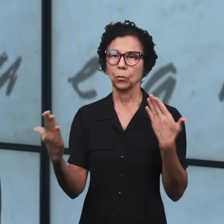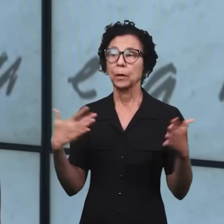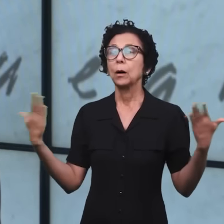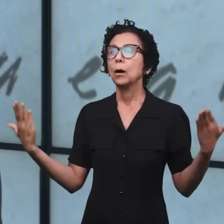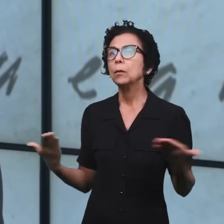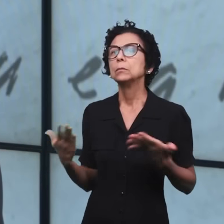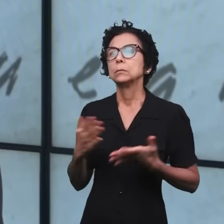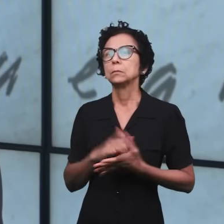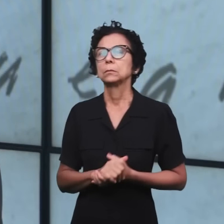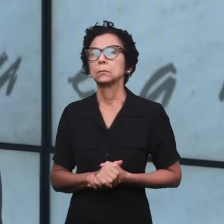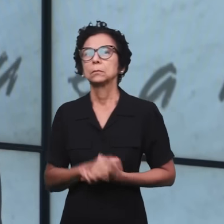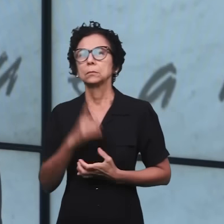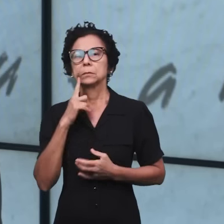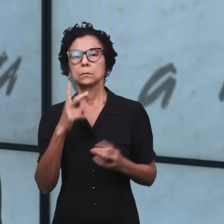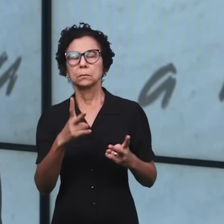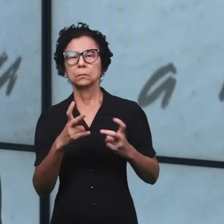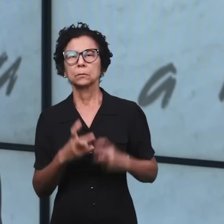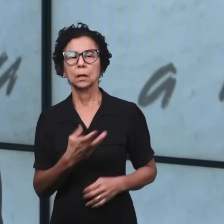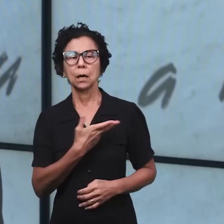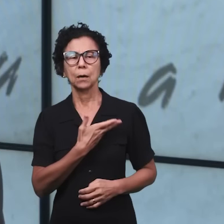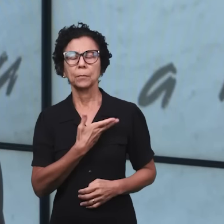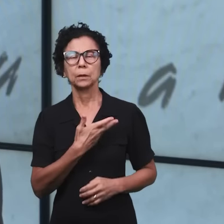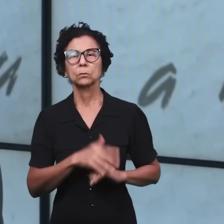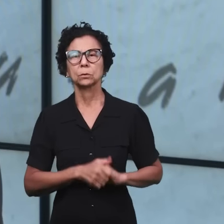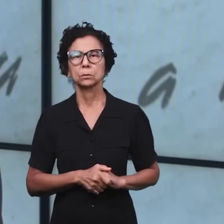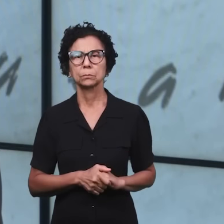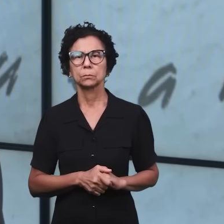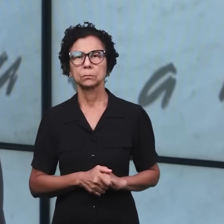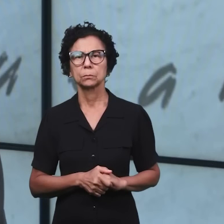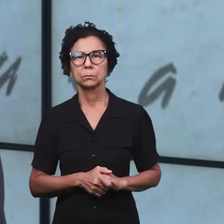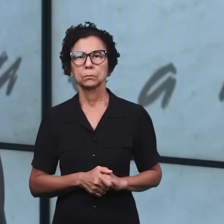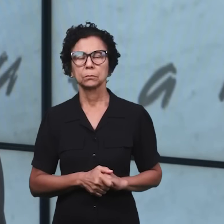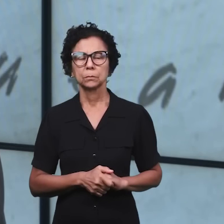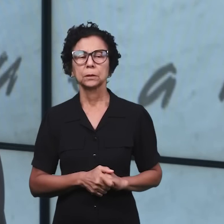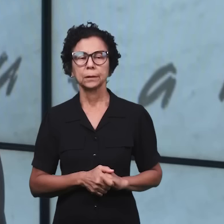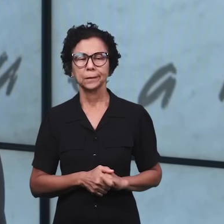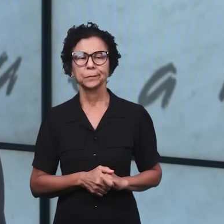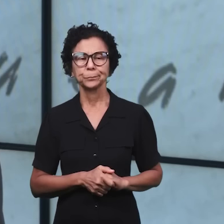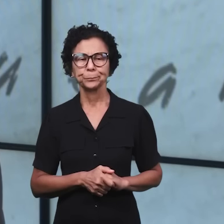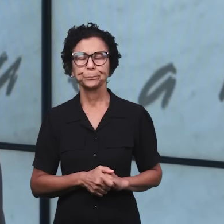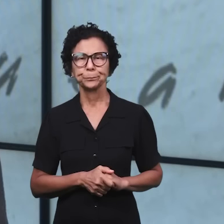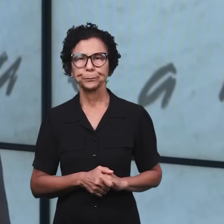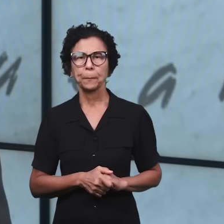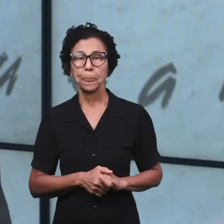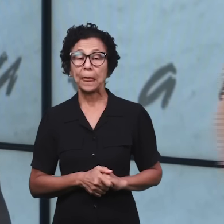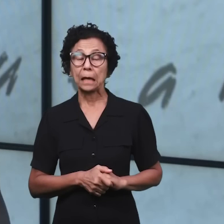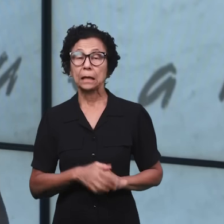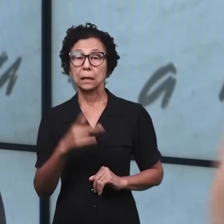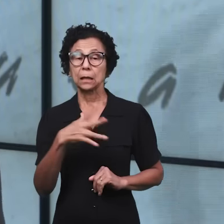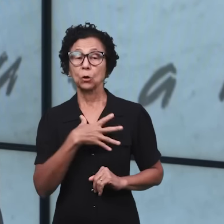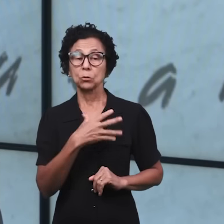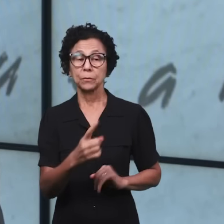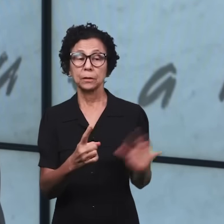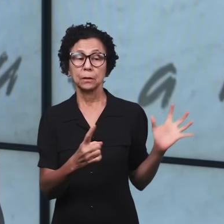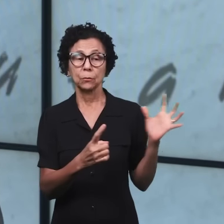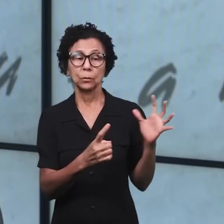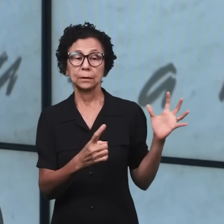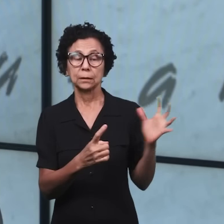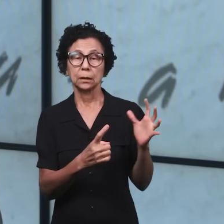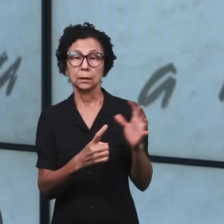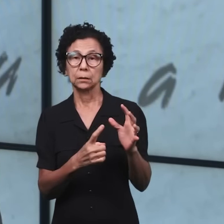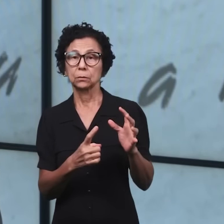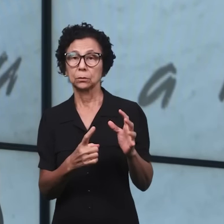amizades, vícios, Muito bom. né, pensamentos, são esses que estão levando o